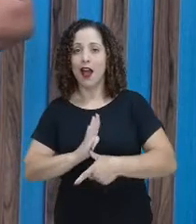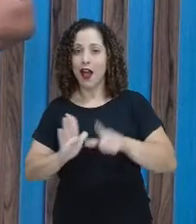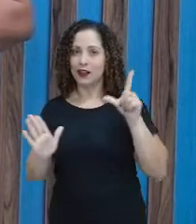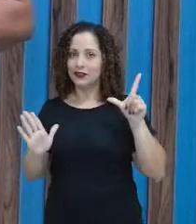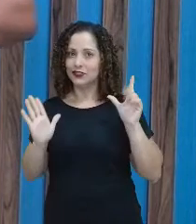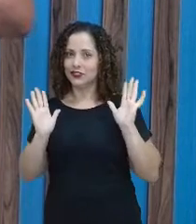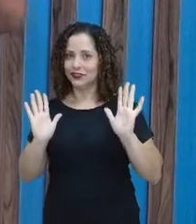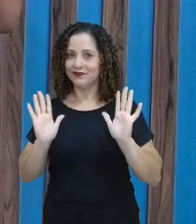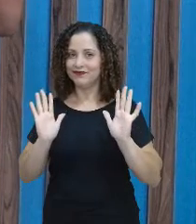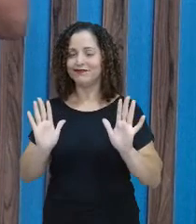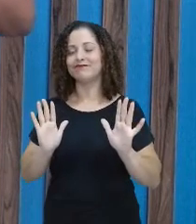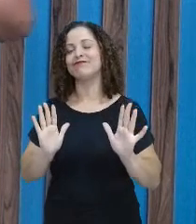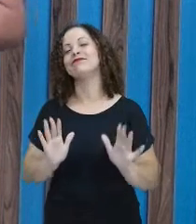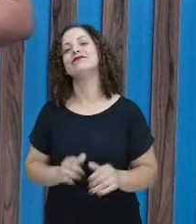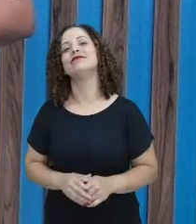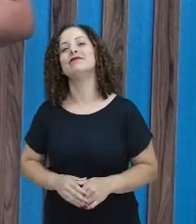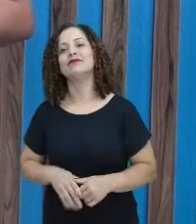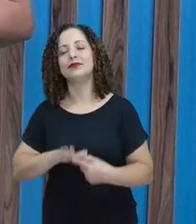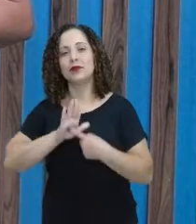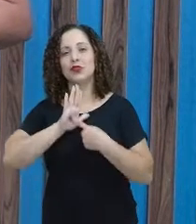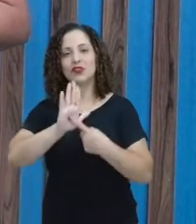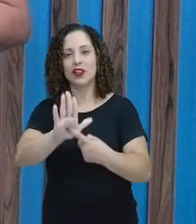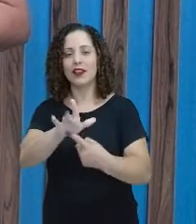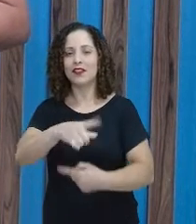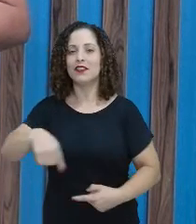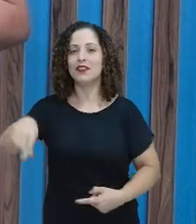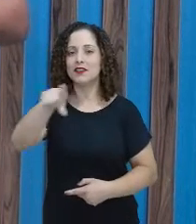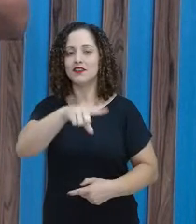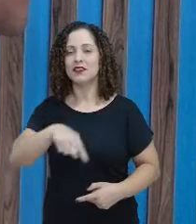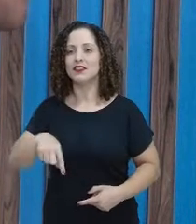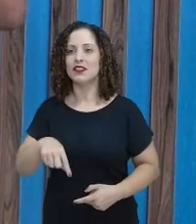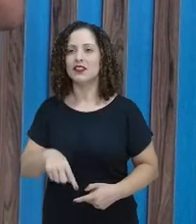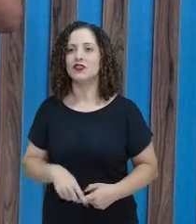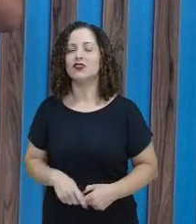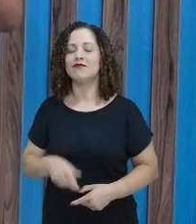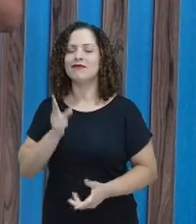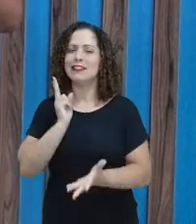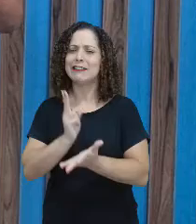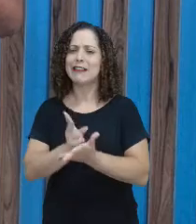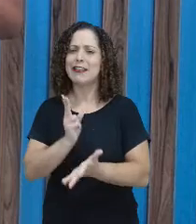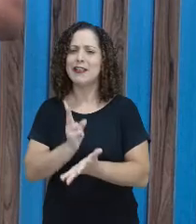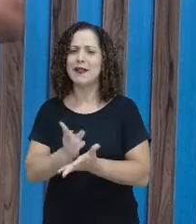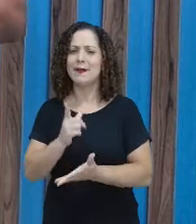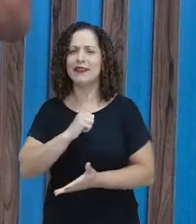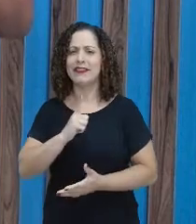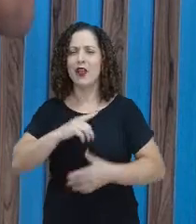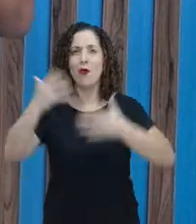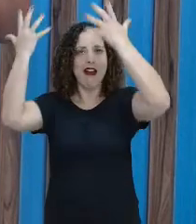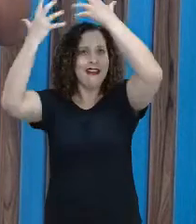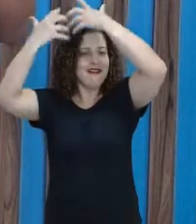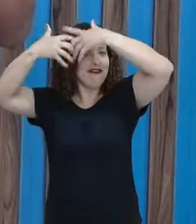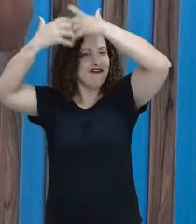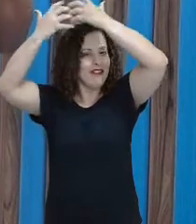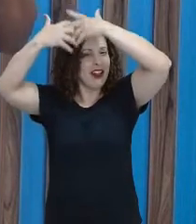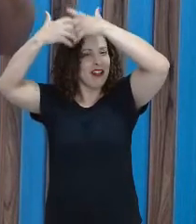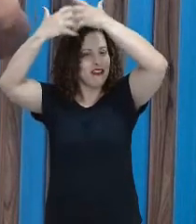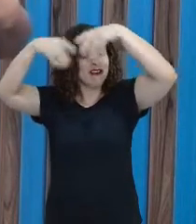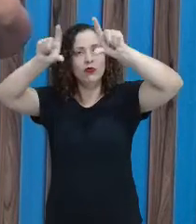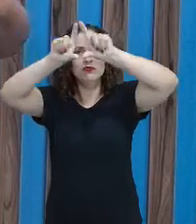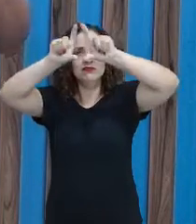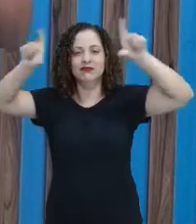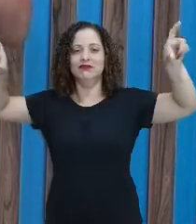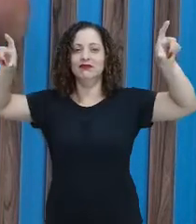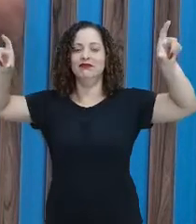a aula, eu queria lembrar a vocês que eu sempre trago uma frase para